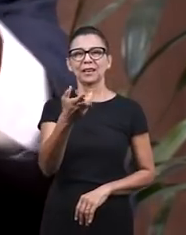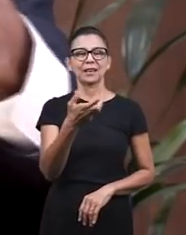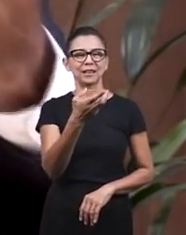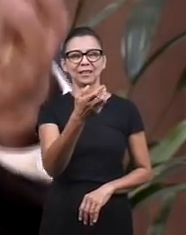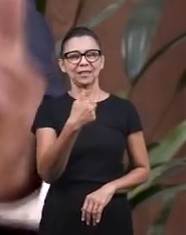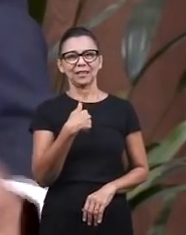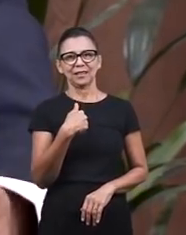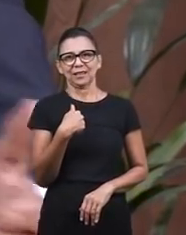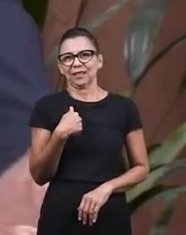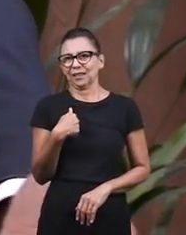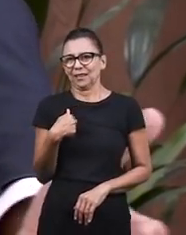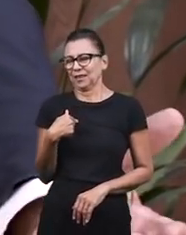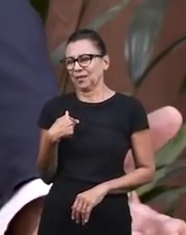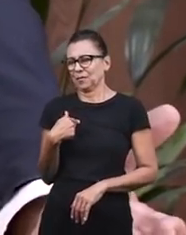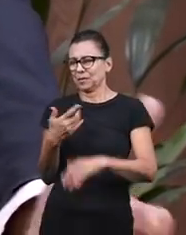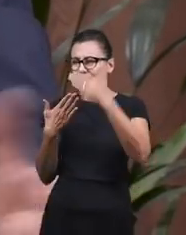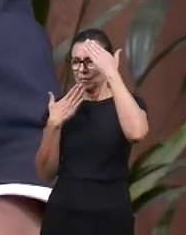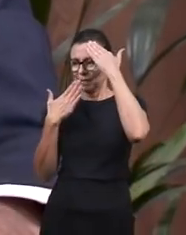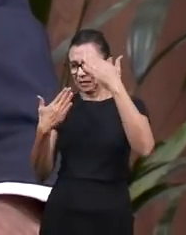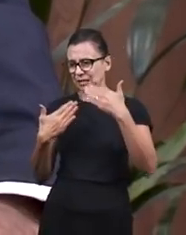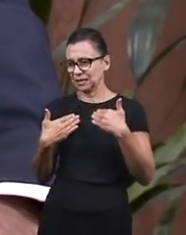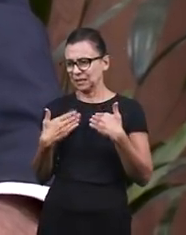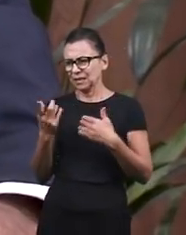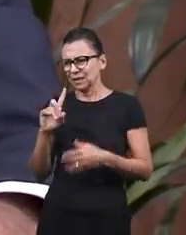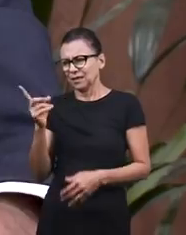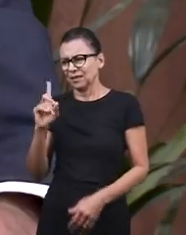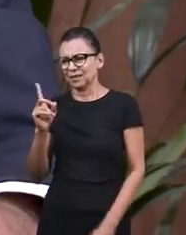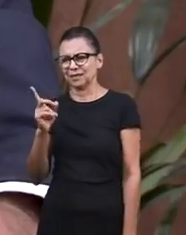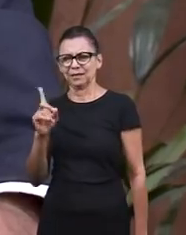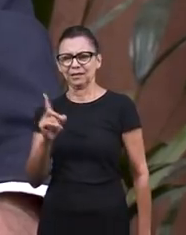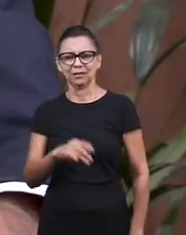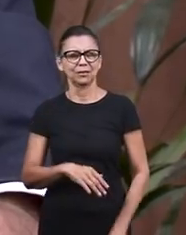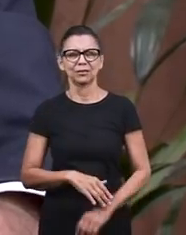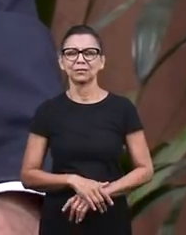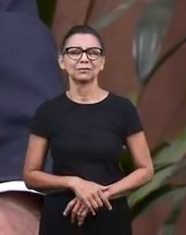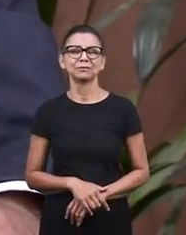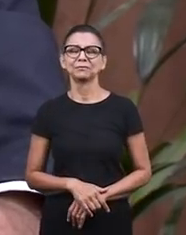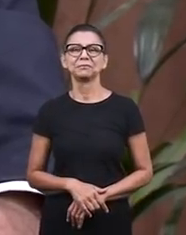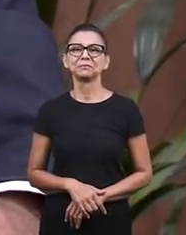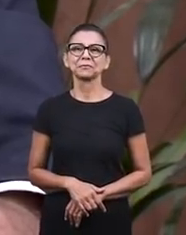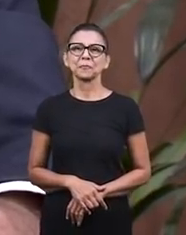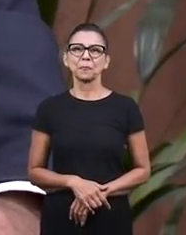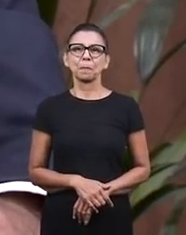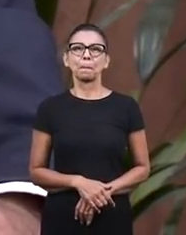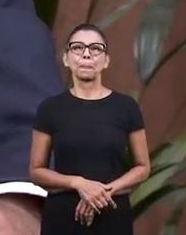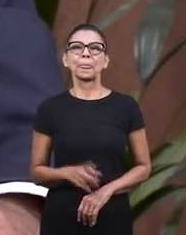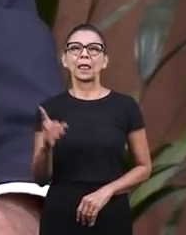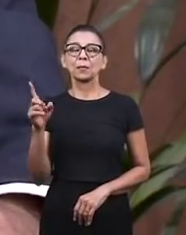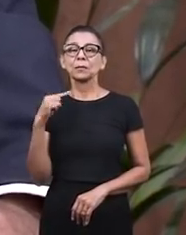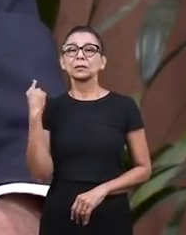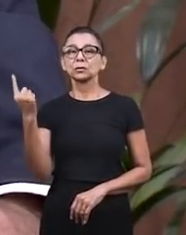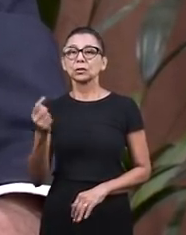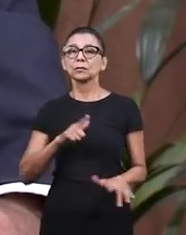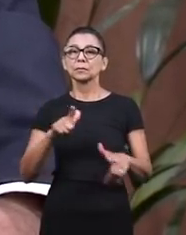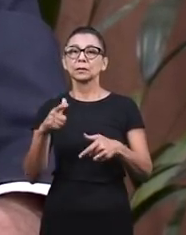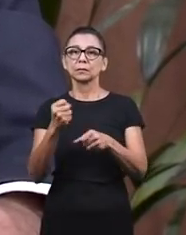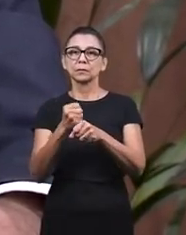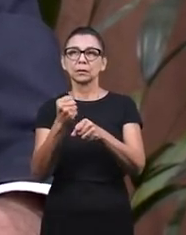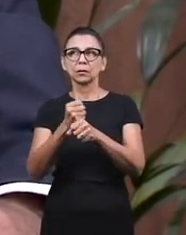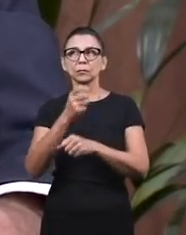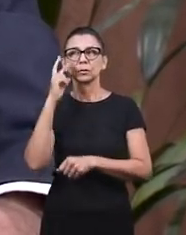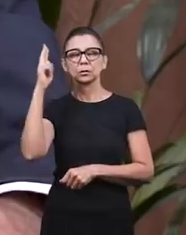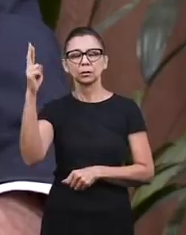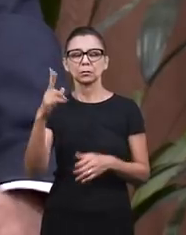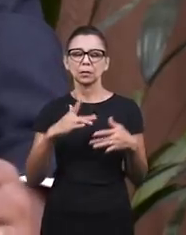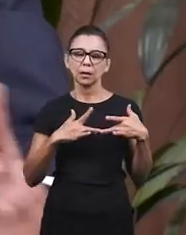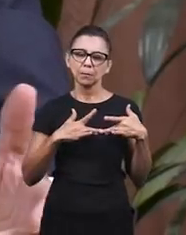elogio. Qual o sentido disso, né? Mas tem um valor especial quando Deus nos vê amando a obra de Deus, no